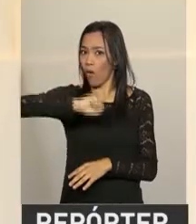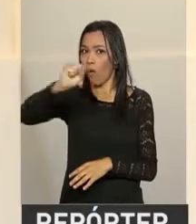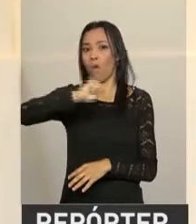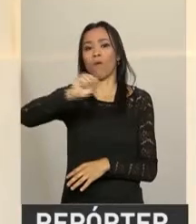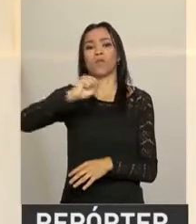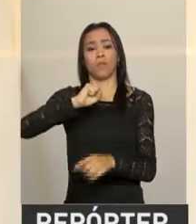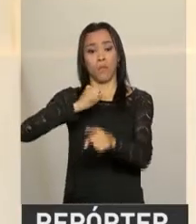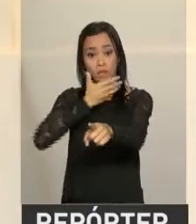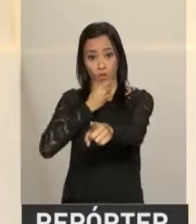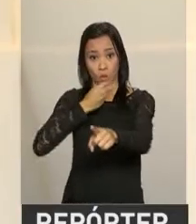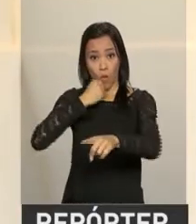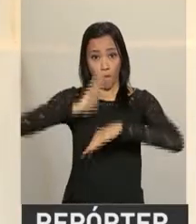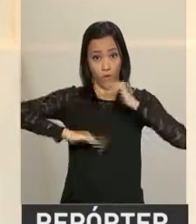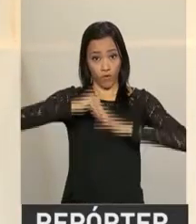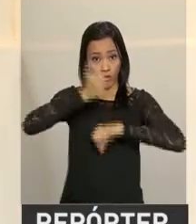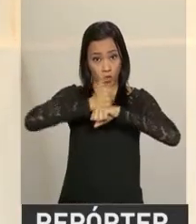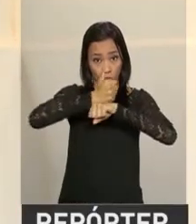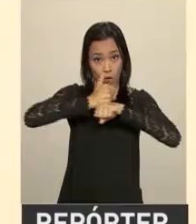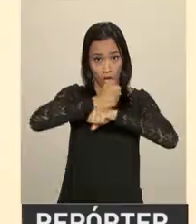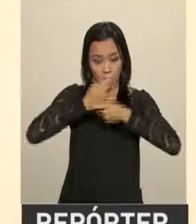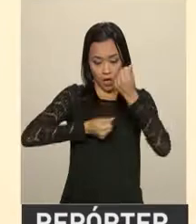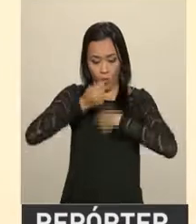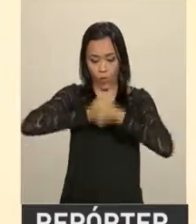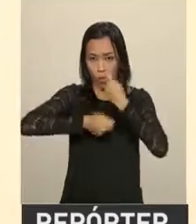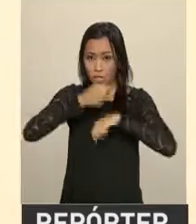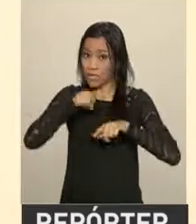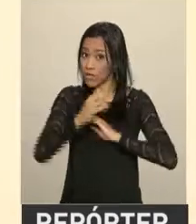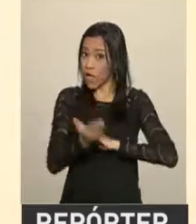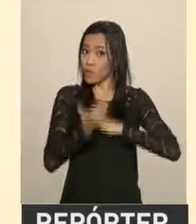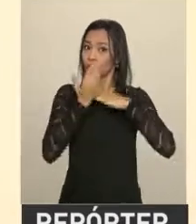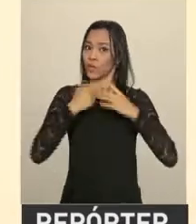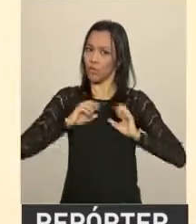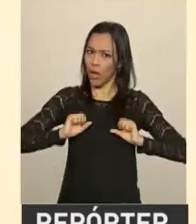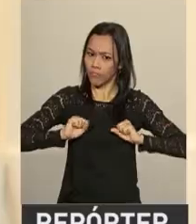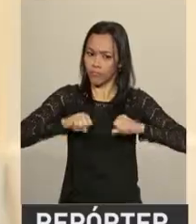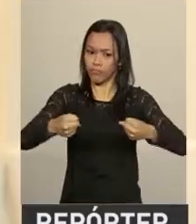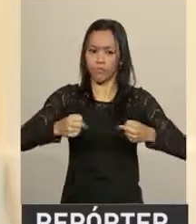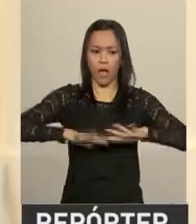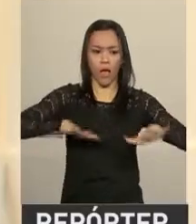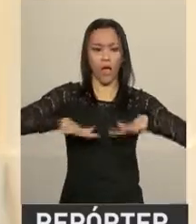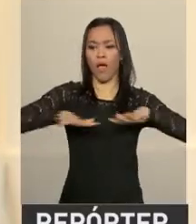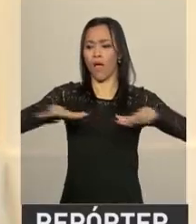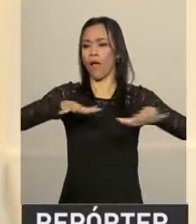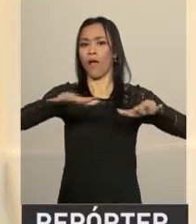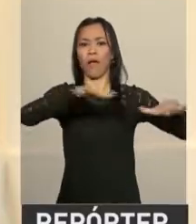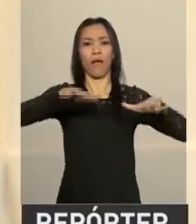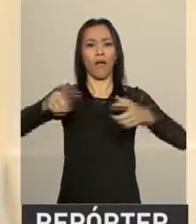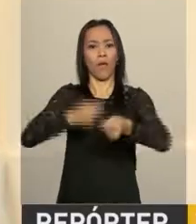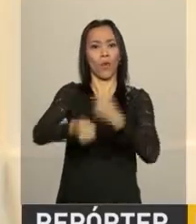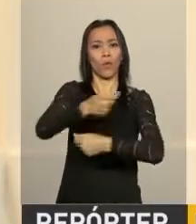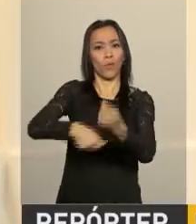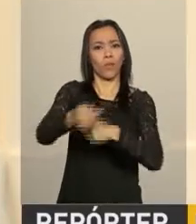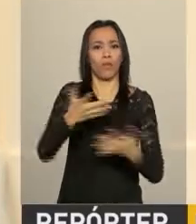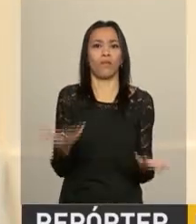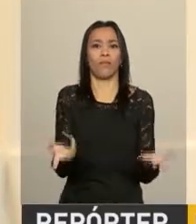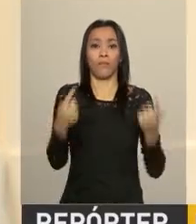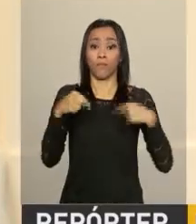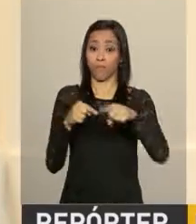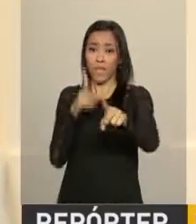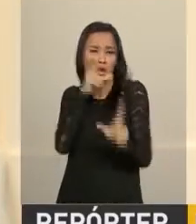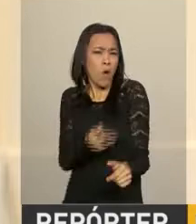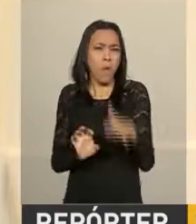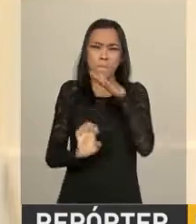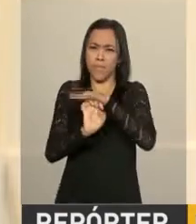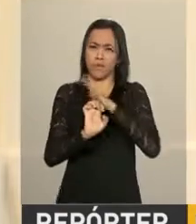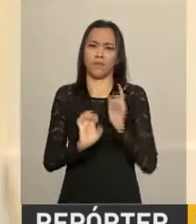este economista o aumento das exportações contribui para aquecer a economia país pode ser tratado como a gente trata uma empresa